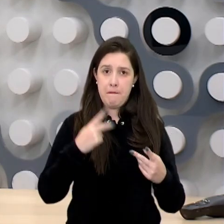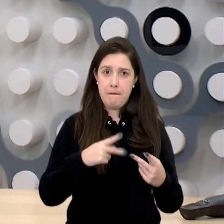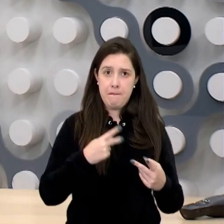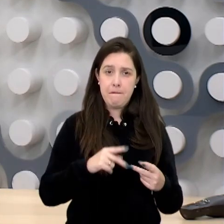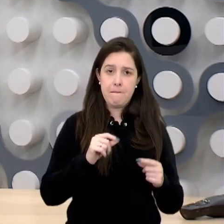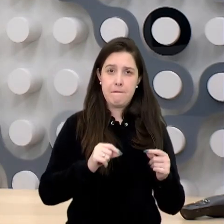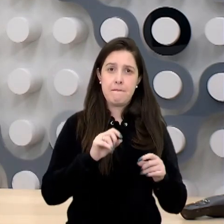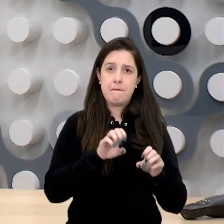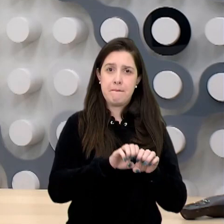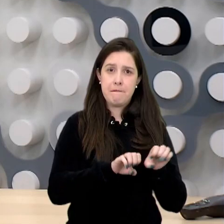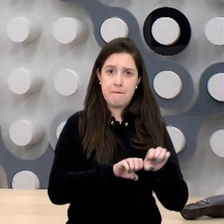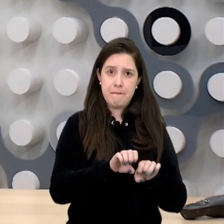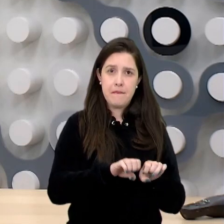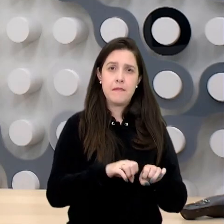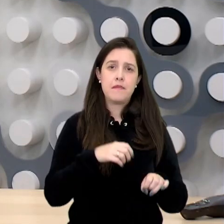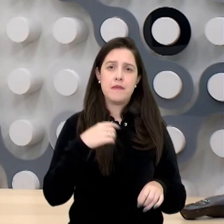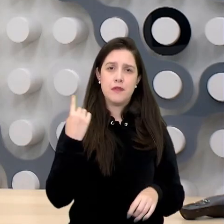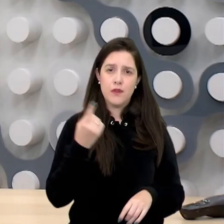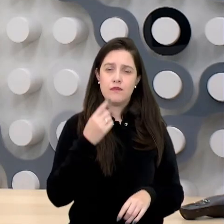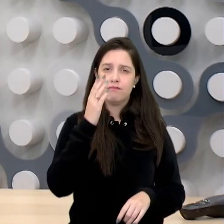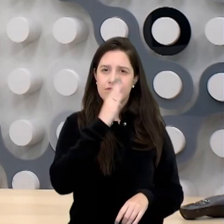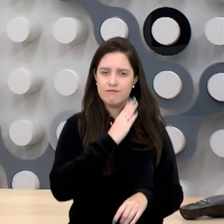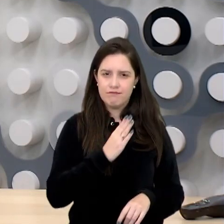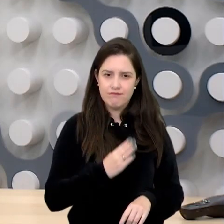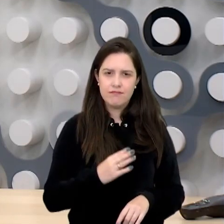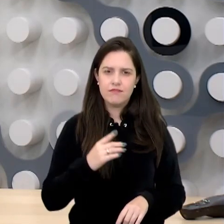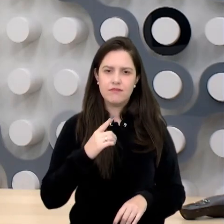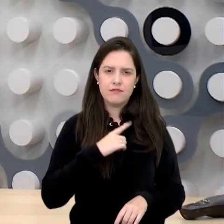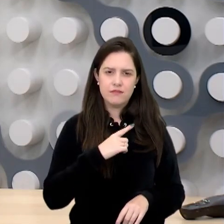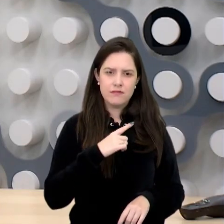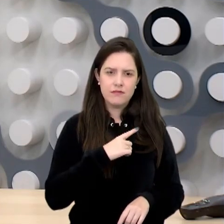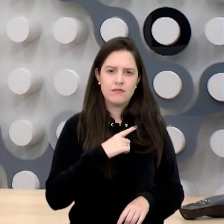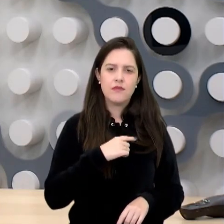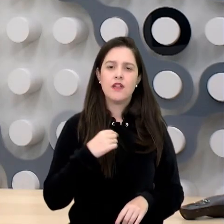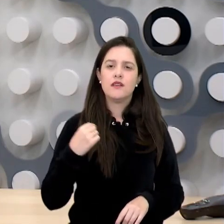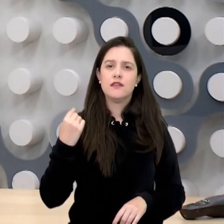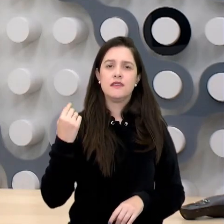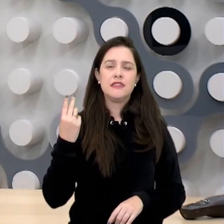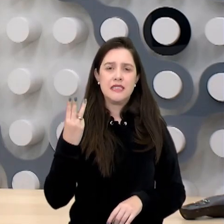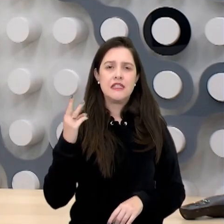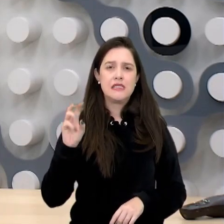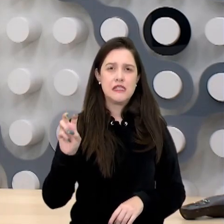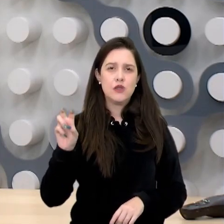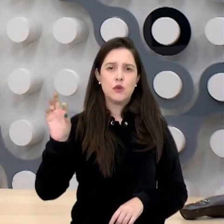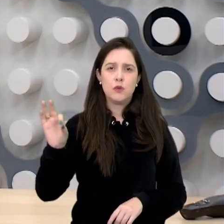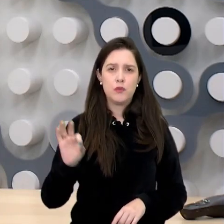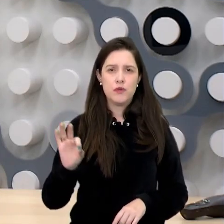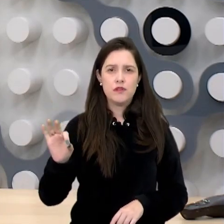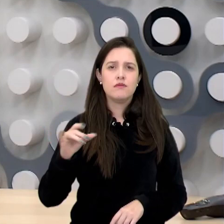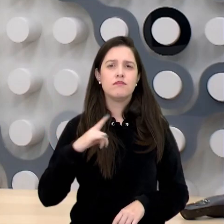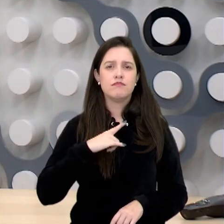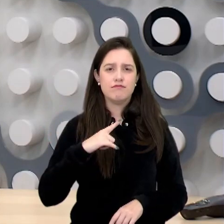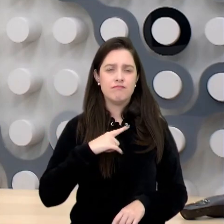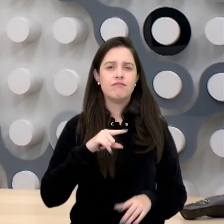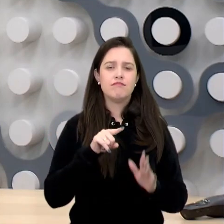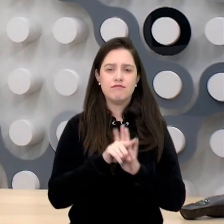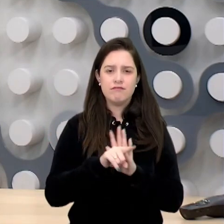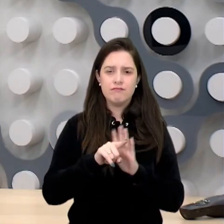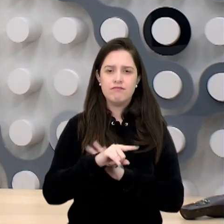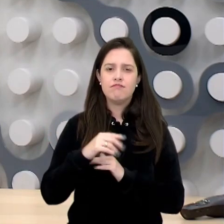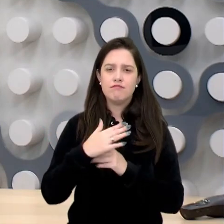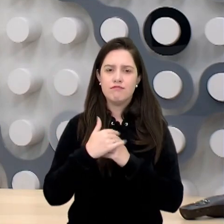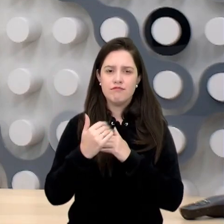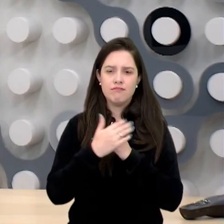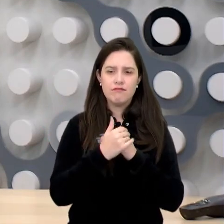da estrutura aí do escudo geológico brasileiro, né, 36% aí, nós temos aí dessa questão que nós chamamos aí